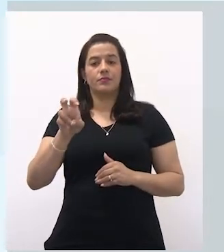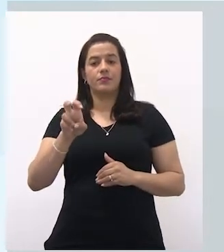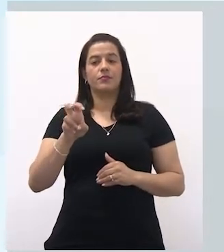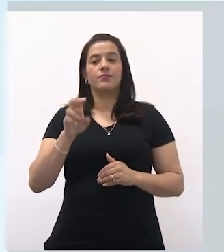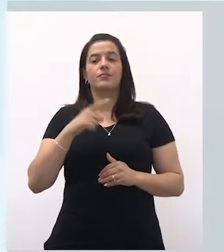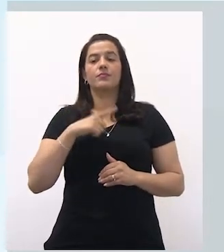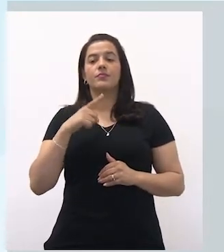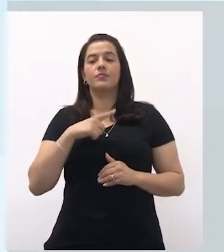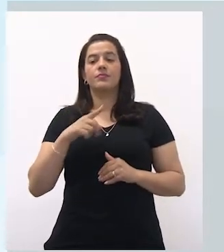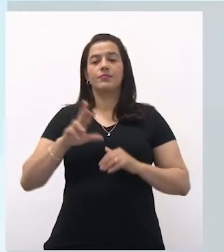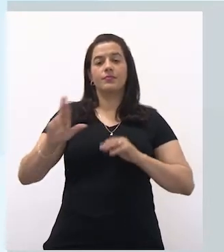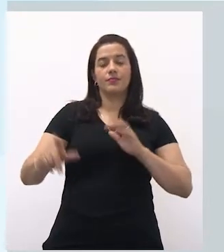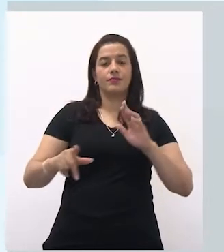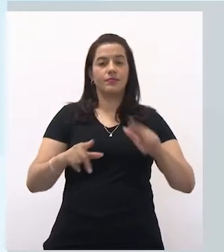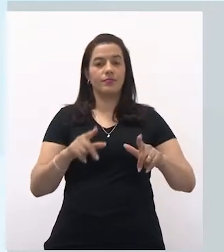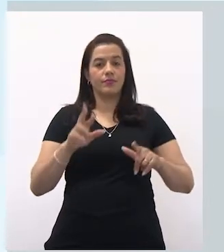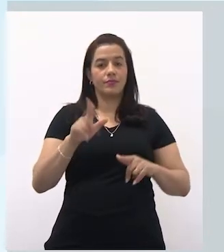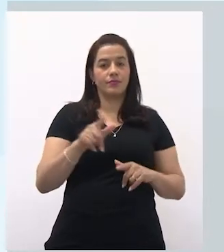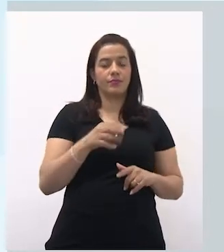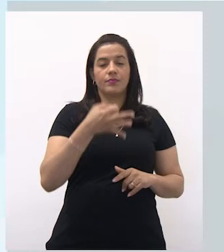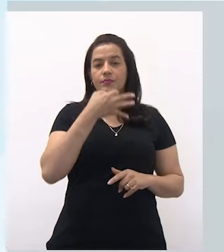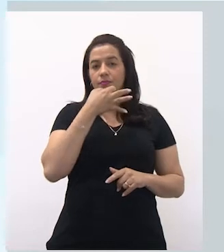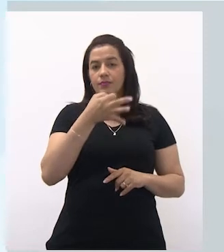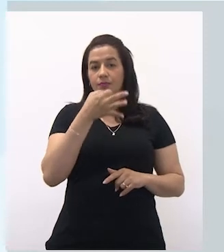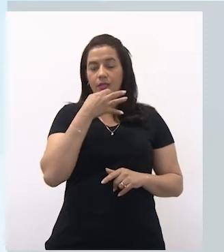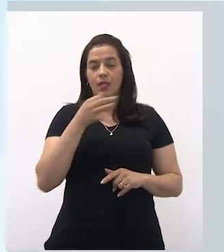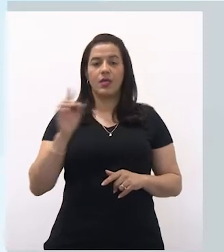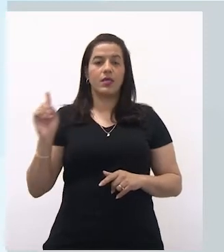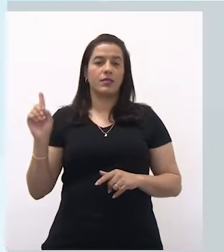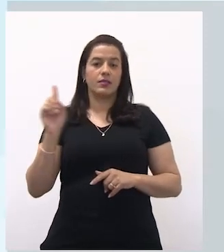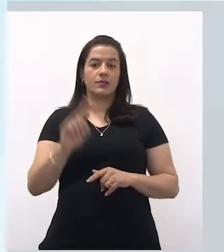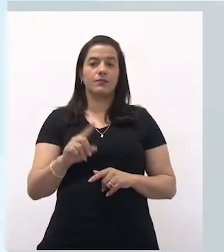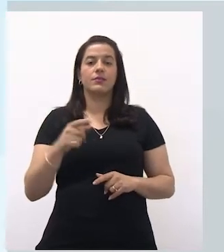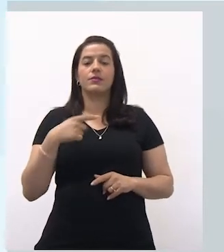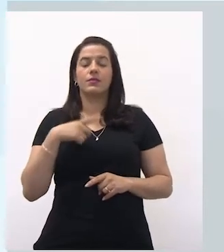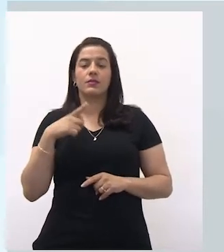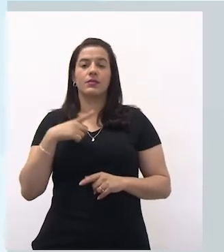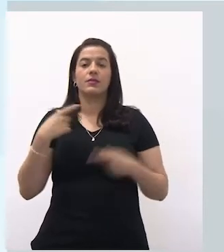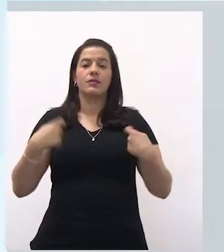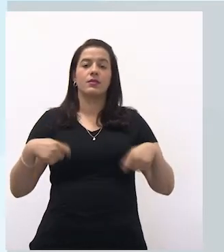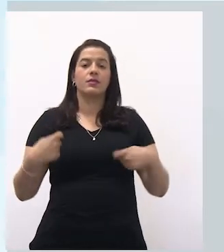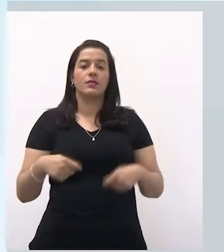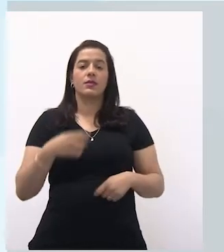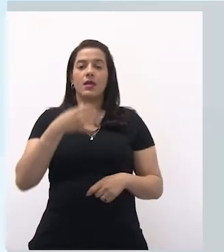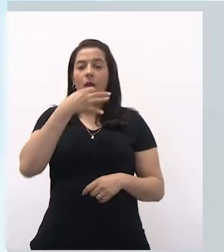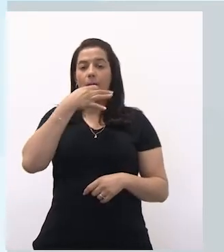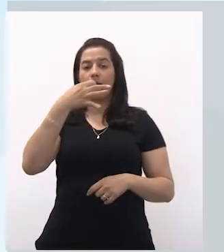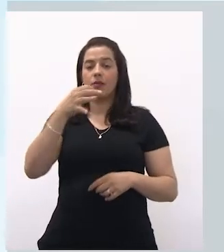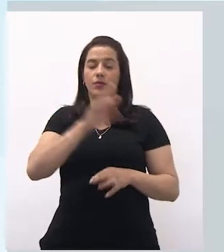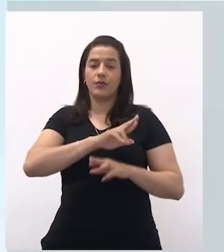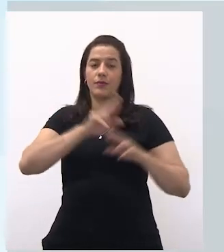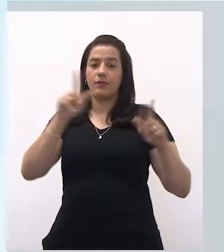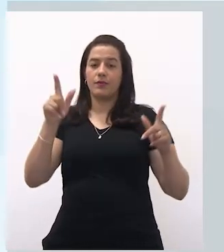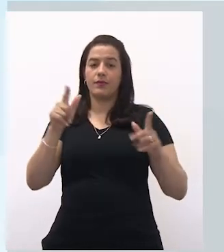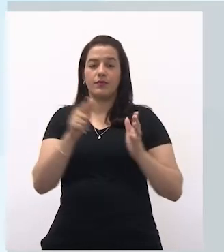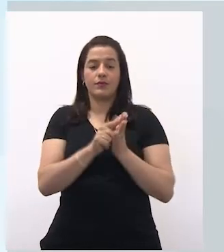diferenciar fatos de opinião, ele também tem que emitir opiniões diferentes em artigos e em notícias. Então, aqui,